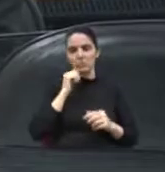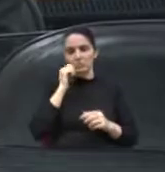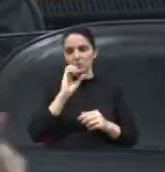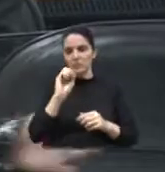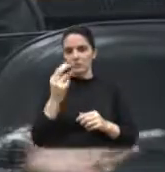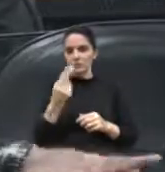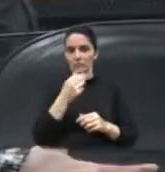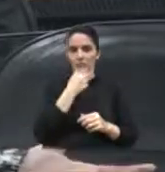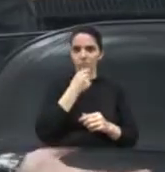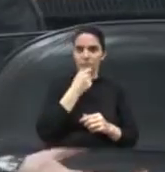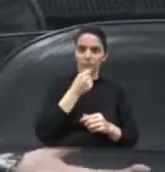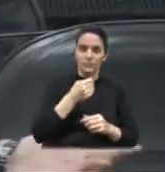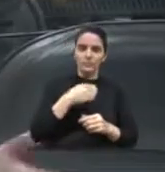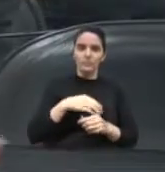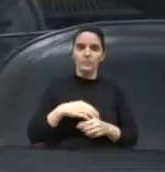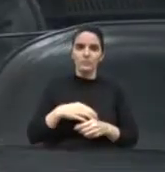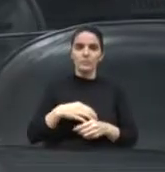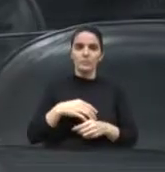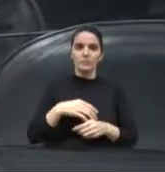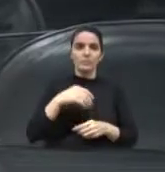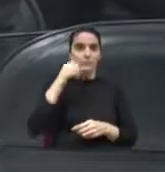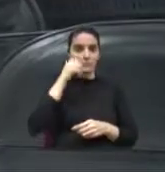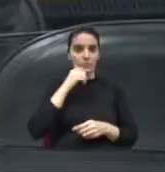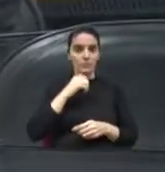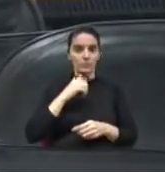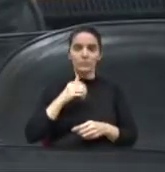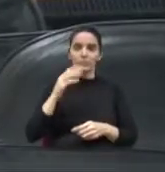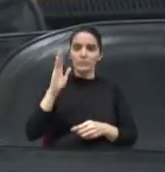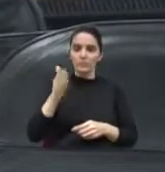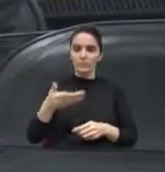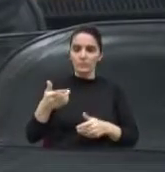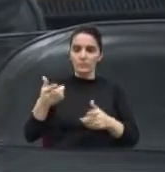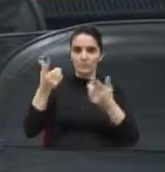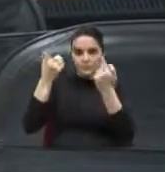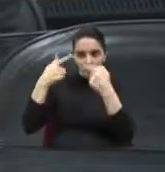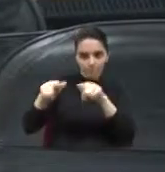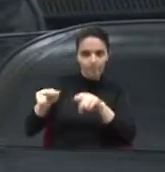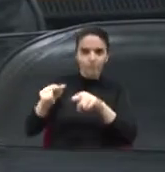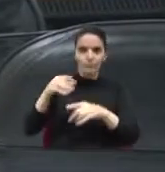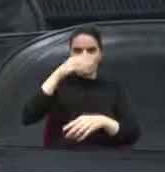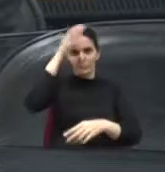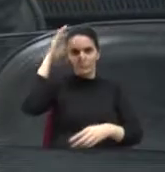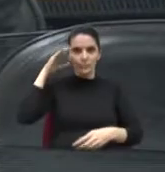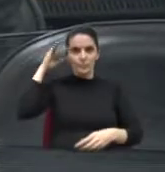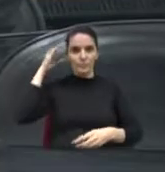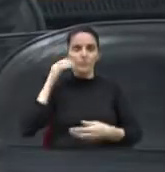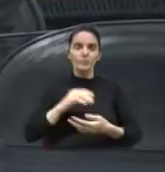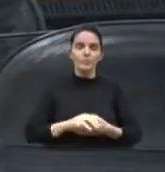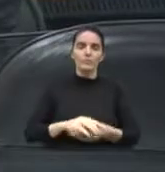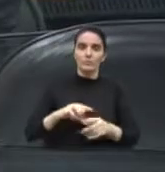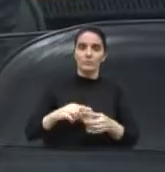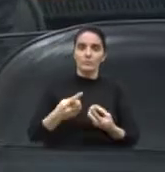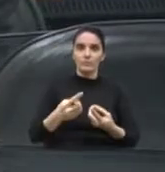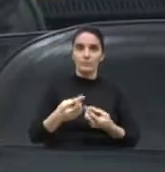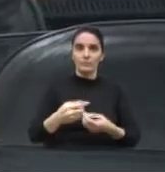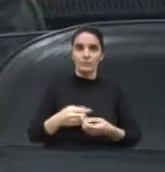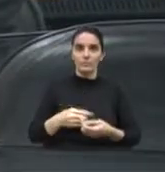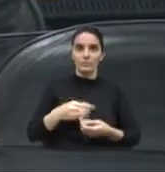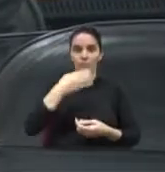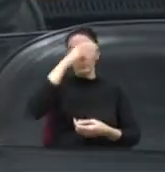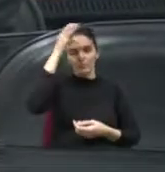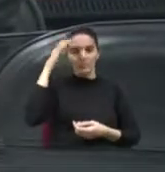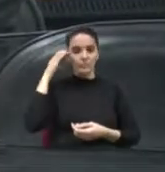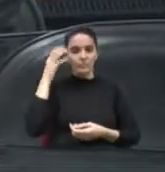eu já fui bastante criticada por mulheres dos movimentos feministas, mas eu gostaria de ser respeitada com relação também